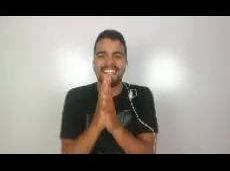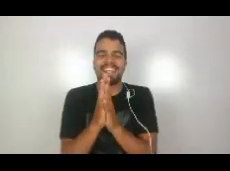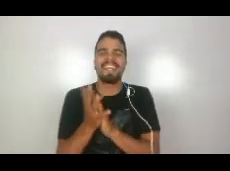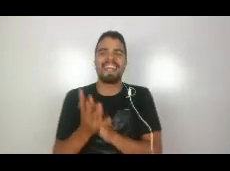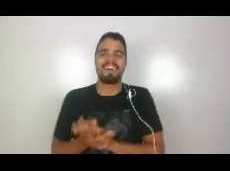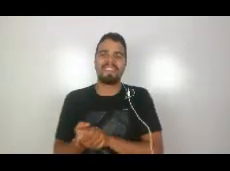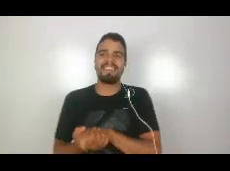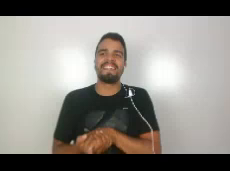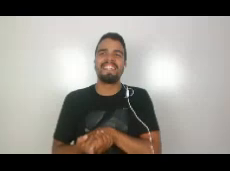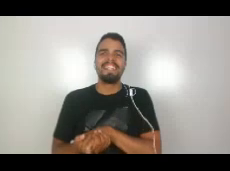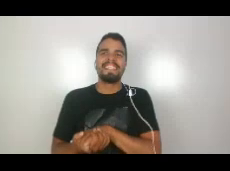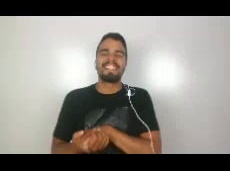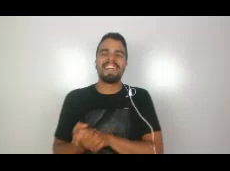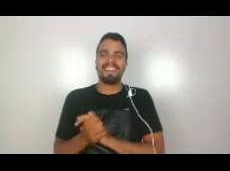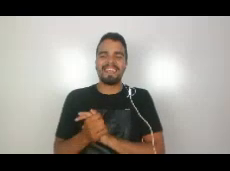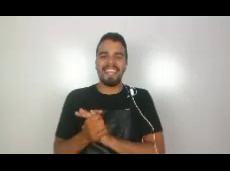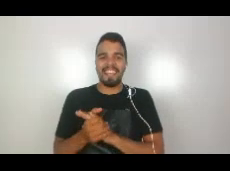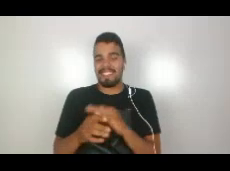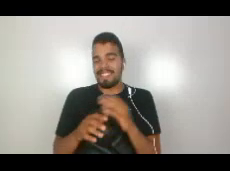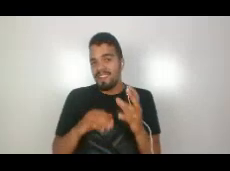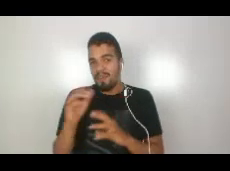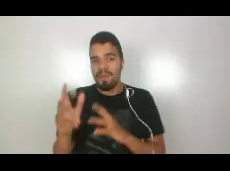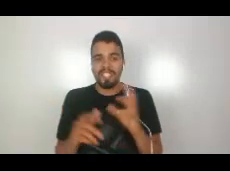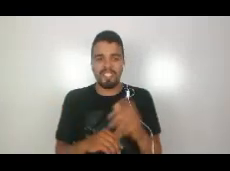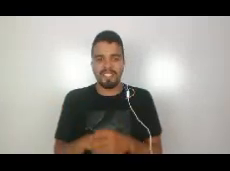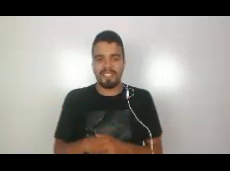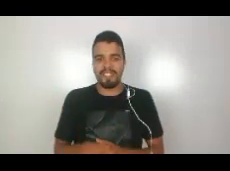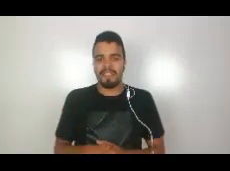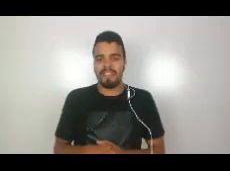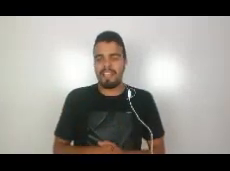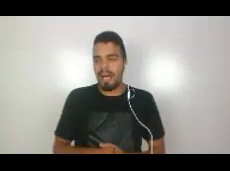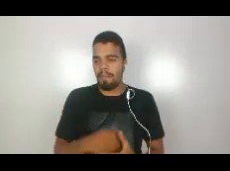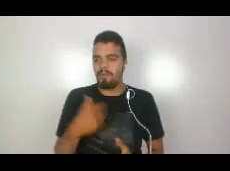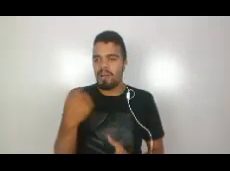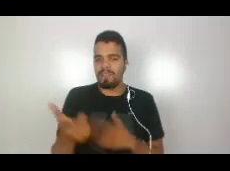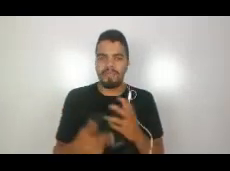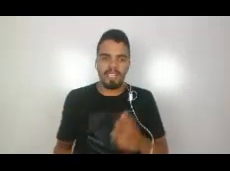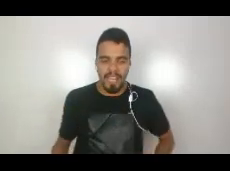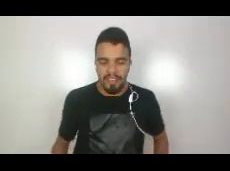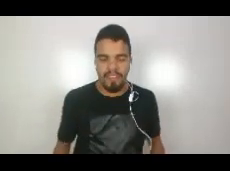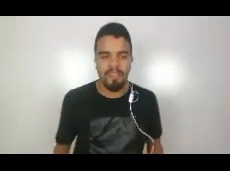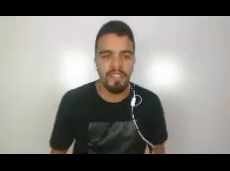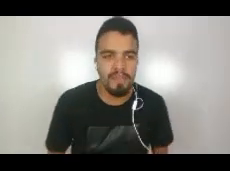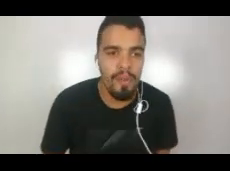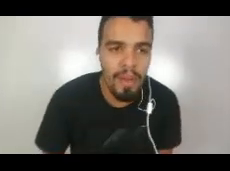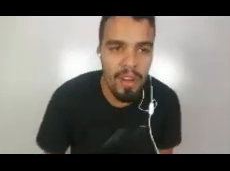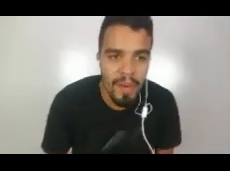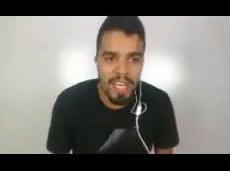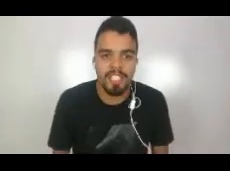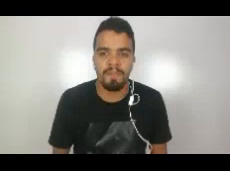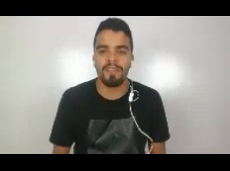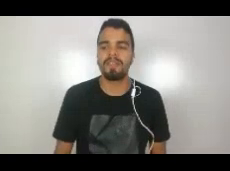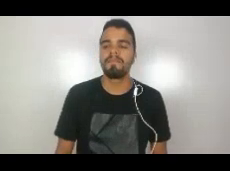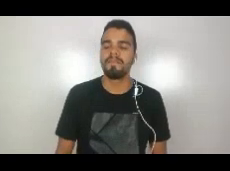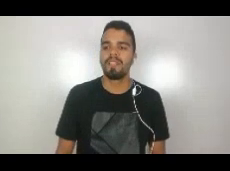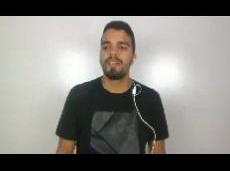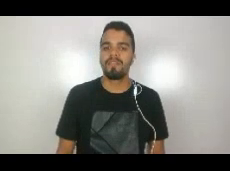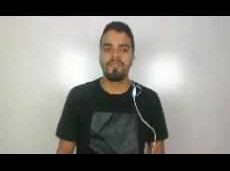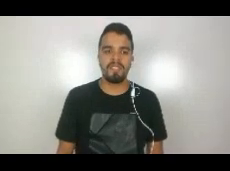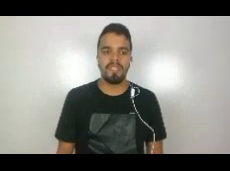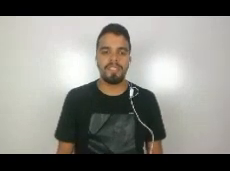local que ele gravava. Então são algumas dicas que dá para o aluno ele gravar um vídeo um pouco melhor para que a gente